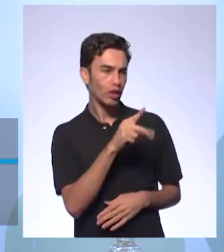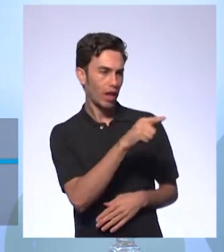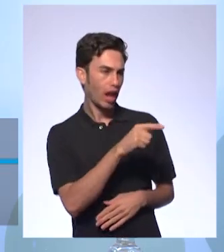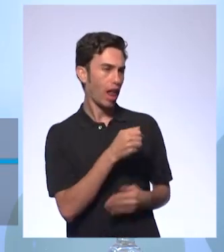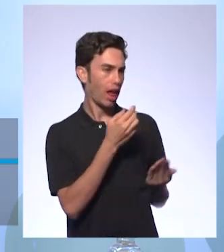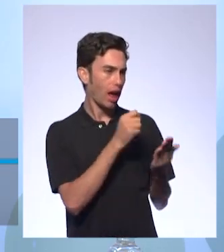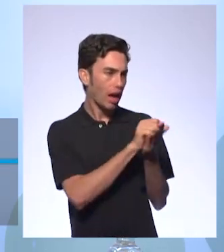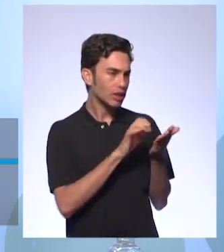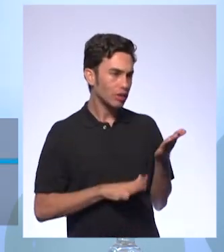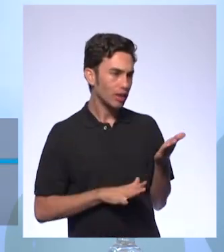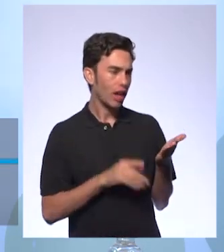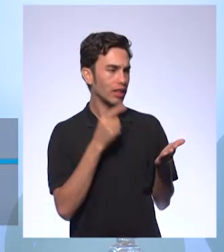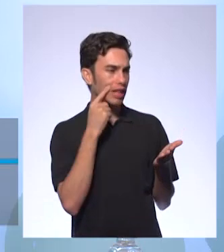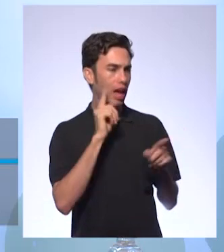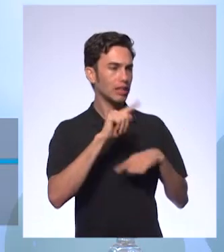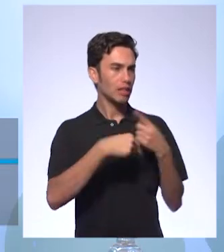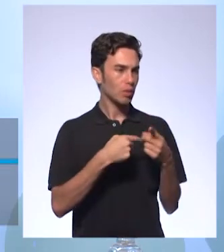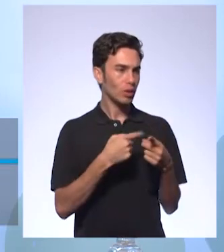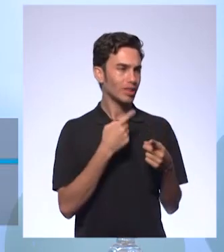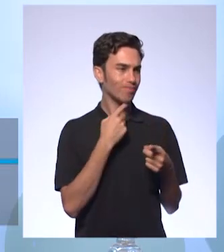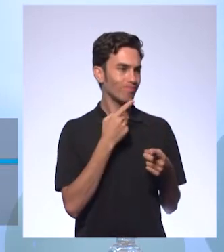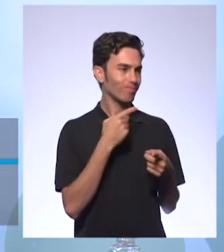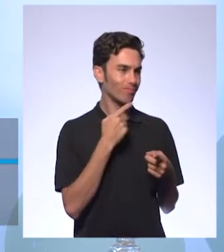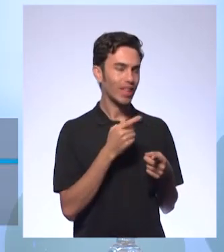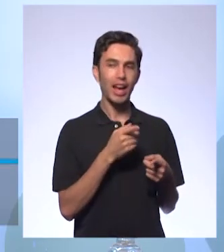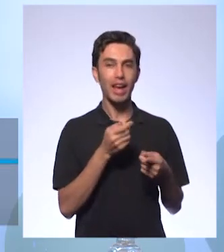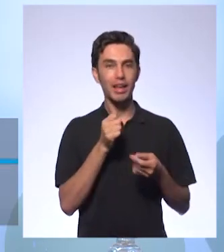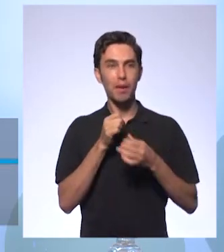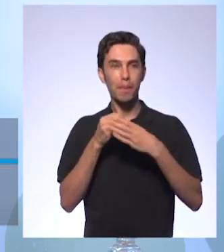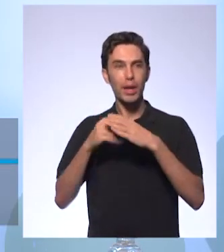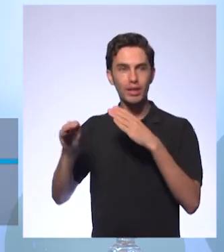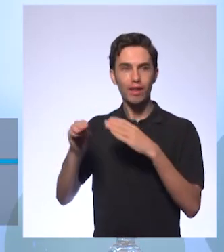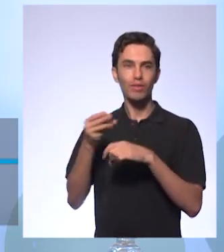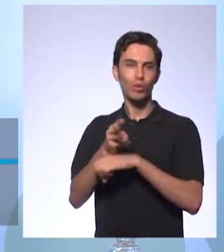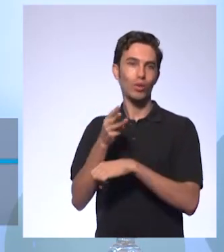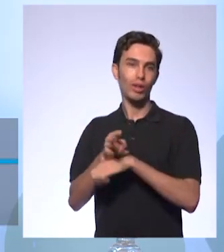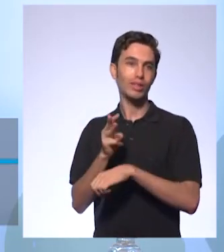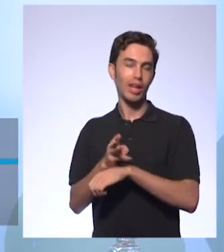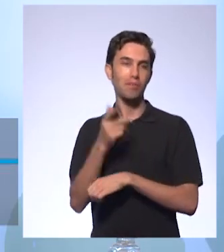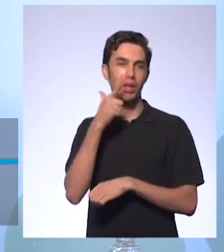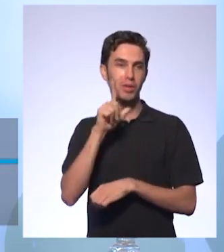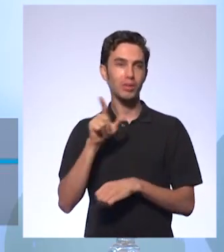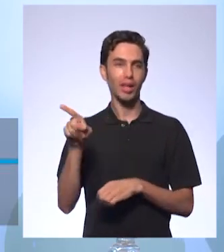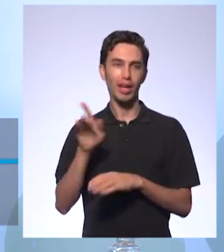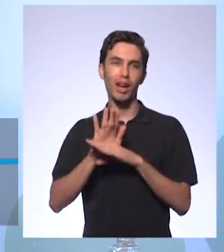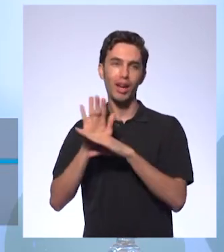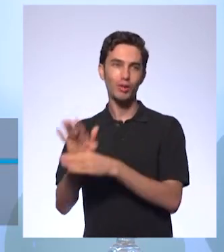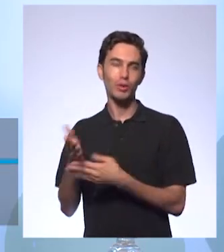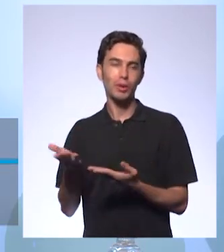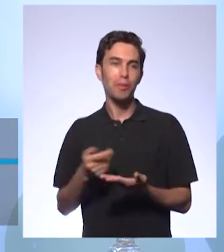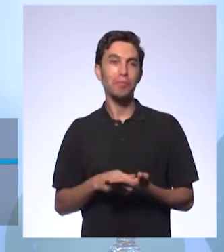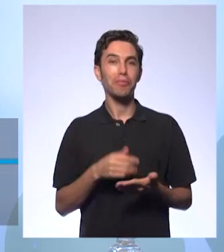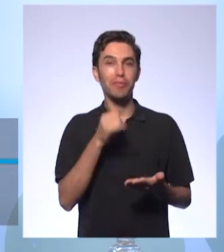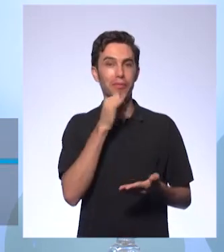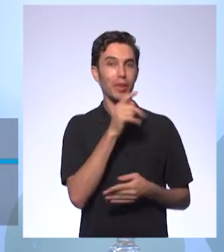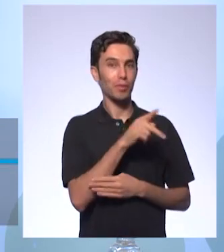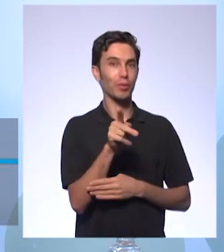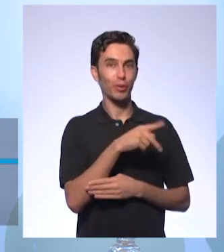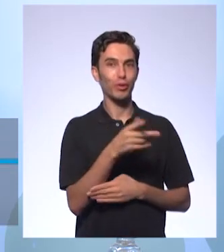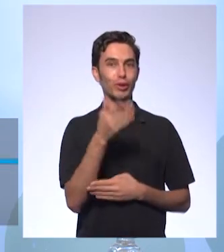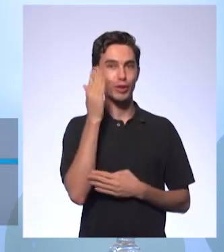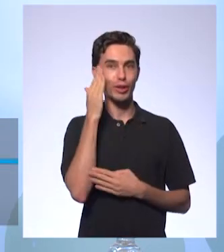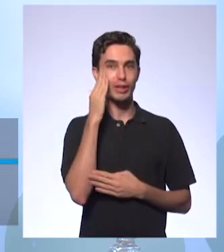passava para esse aluno pelo WhatsApp, porque era a única forma de fazer. Então, construindo situações, eu acredito que os professores sejam mestres